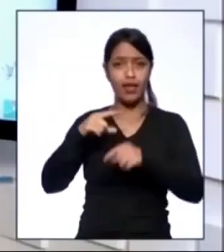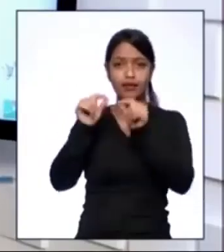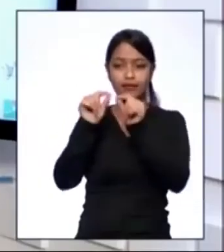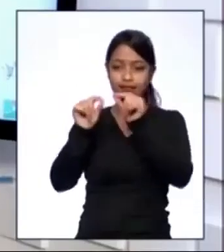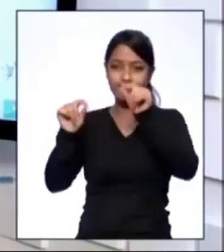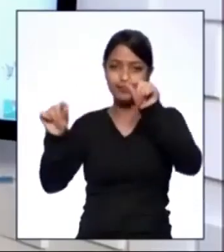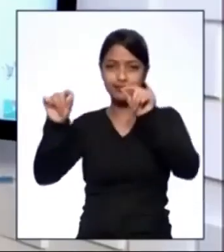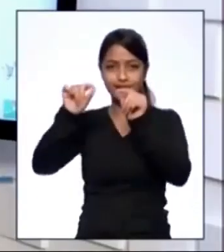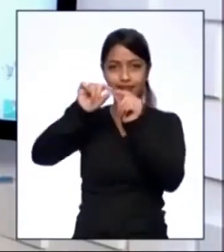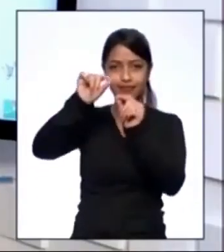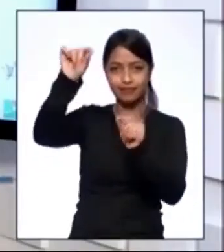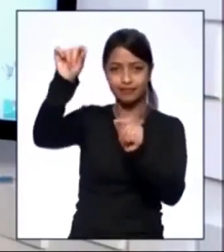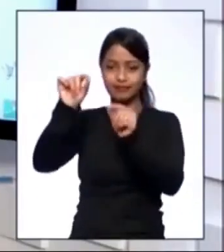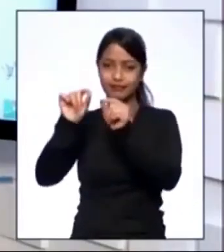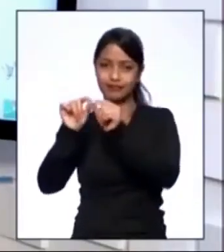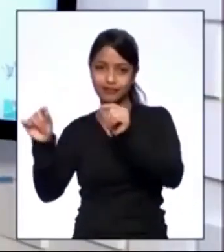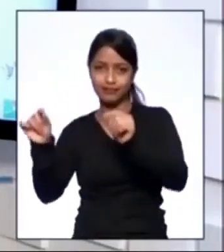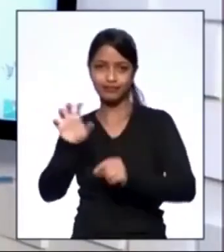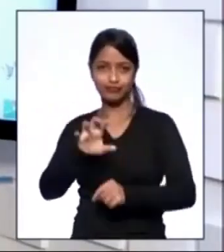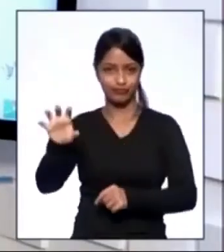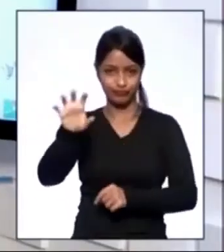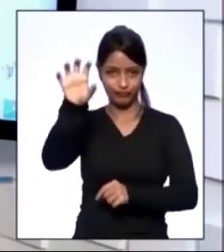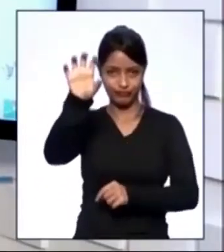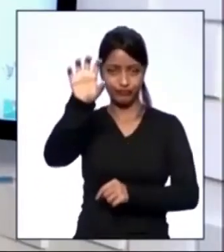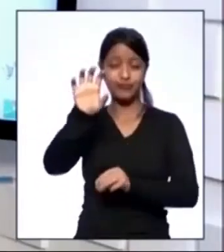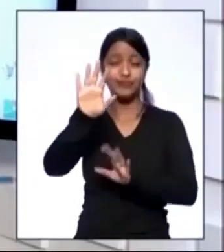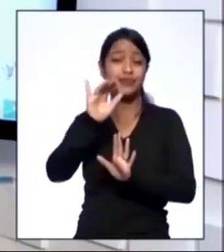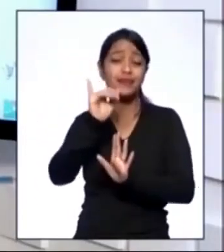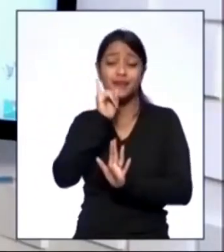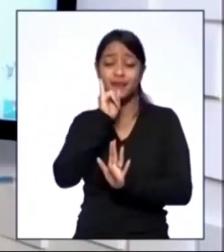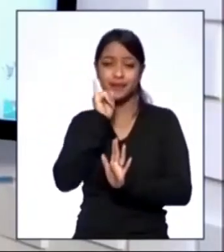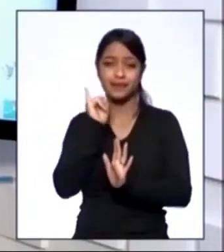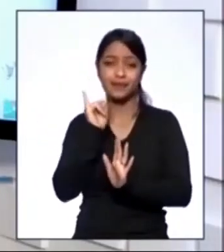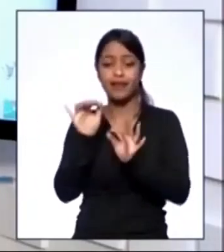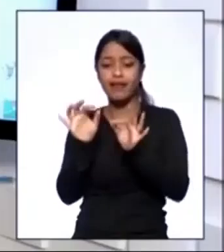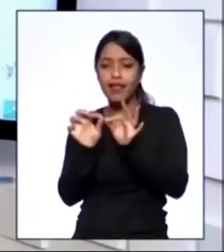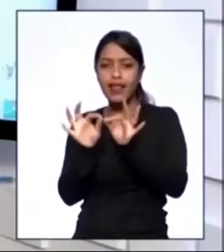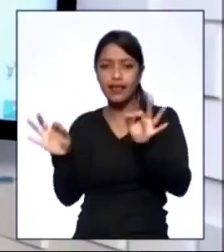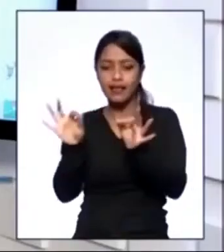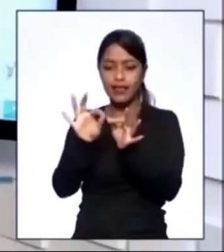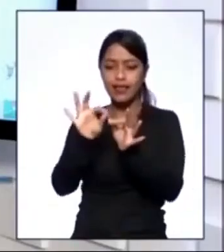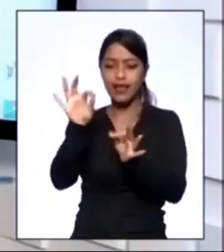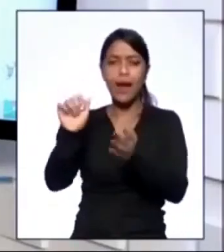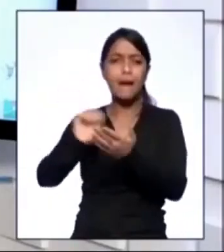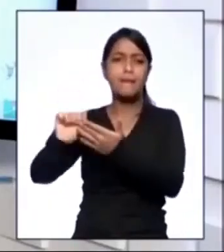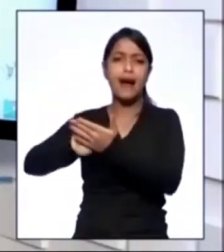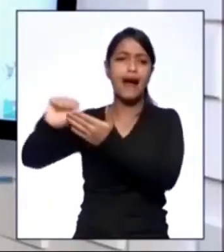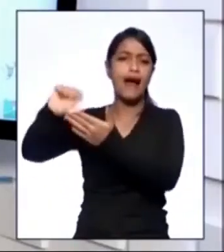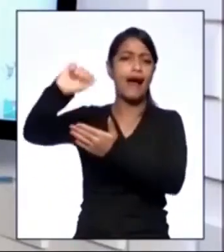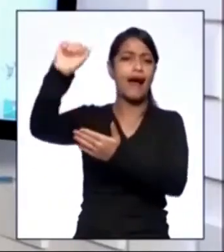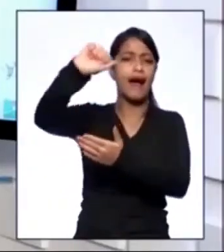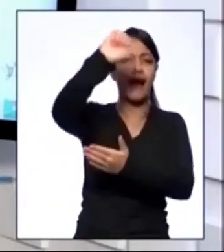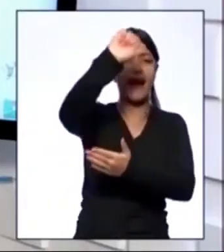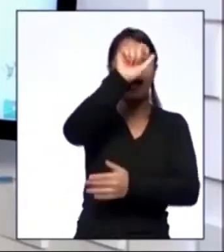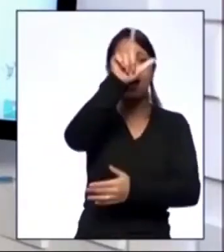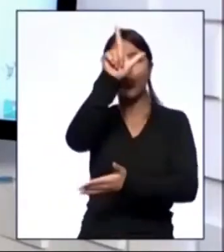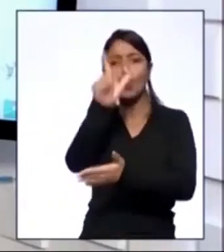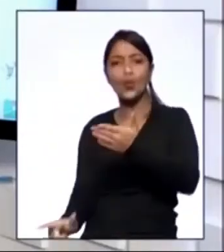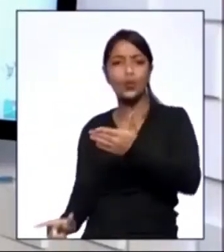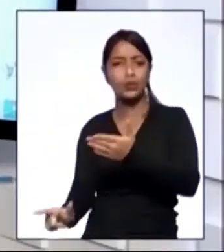elas desenham os estados. Apague esses mapas, perdão, essas linhas. Deixe o mapa sem nenhuma